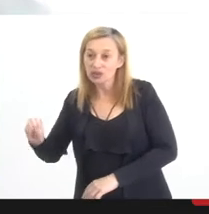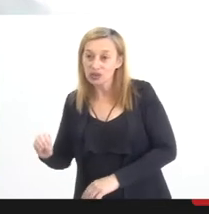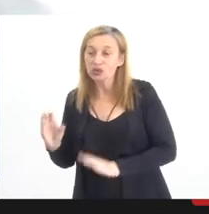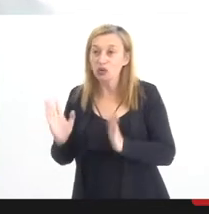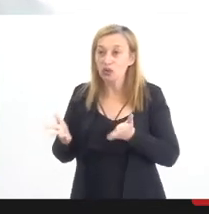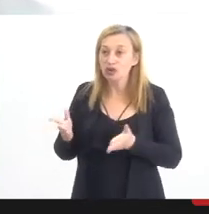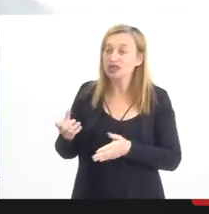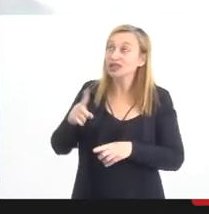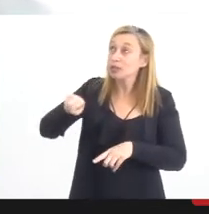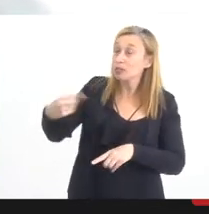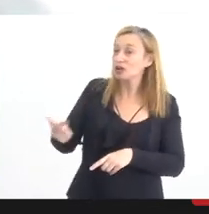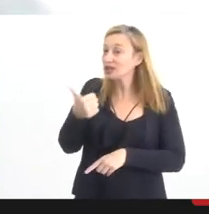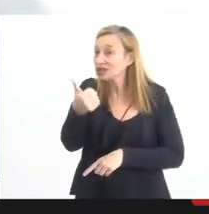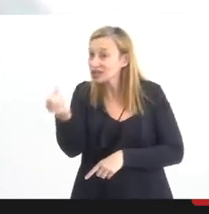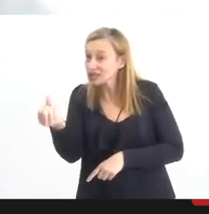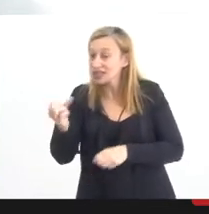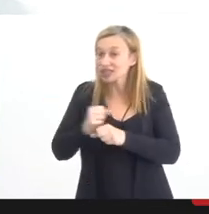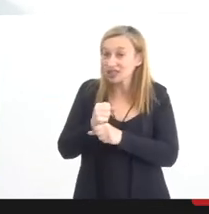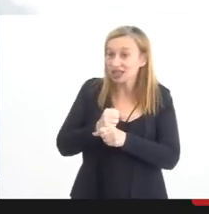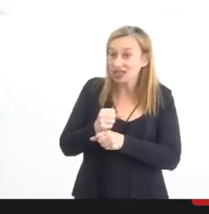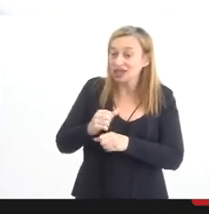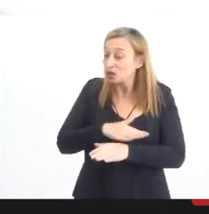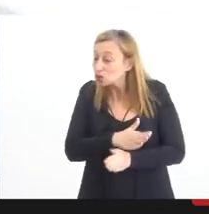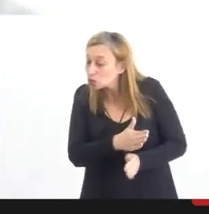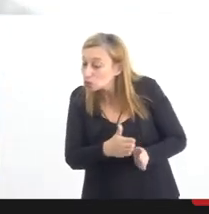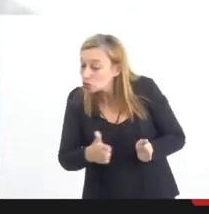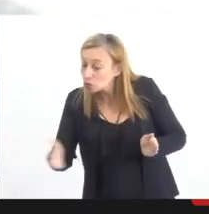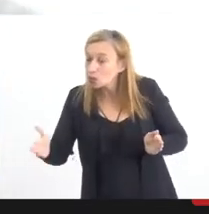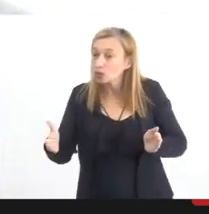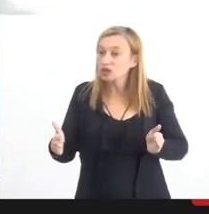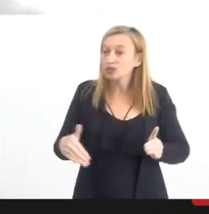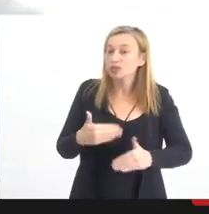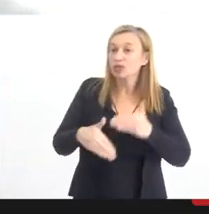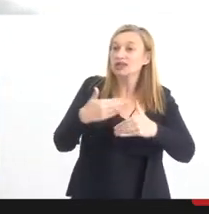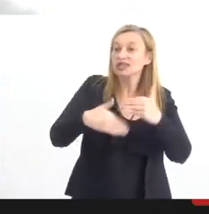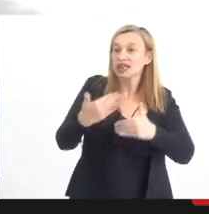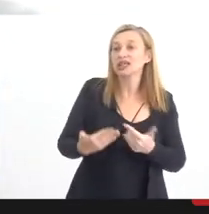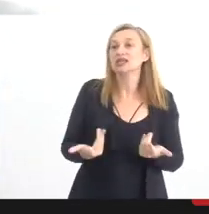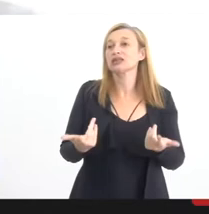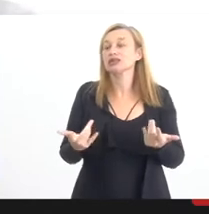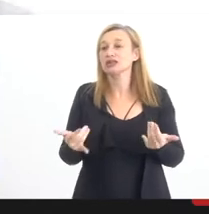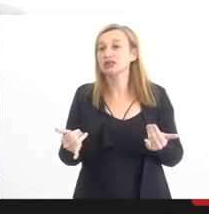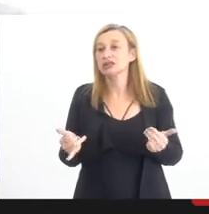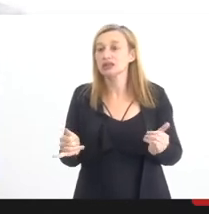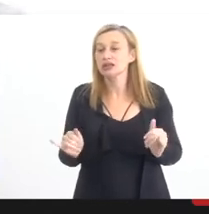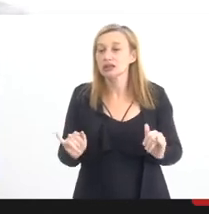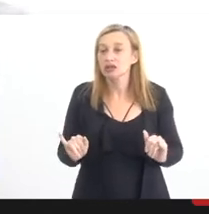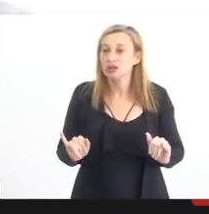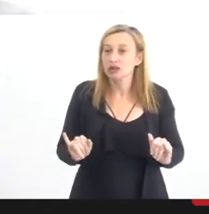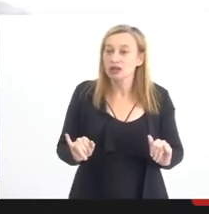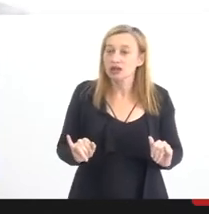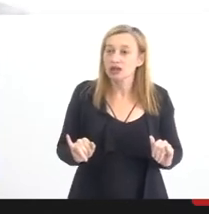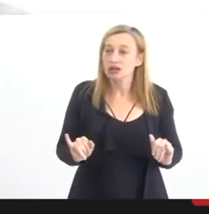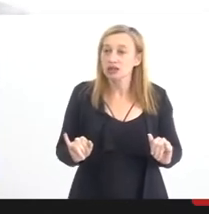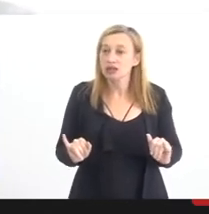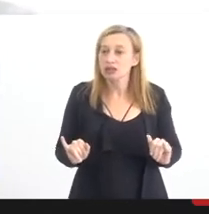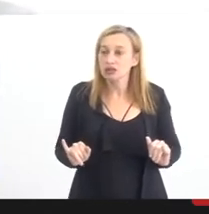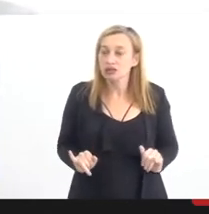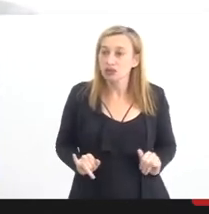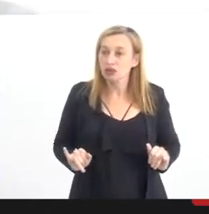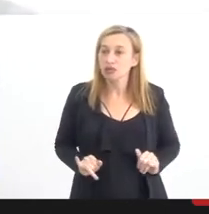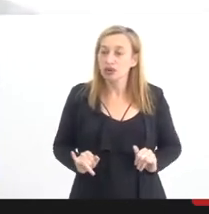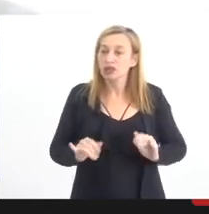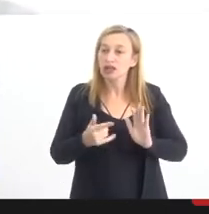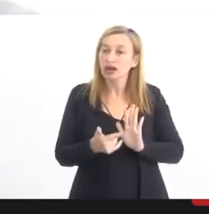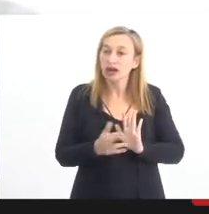depois de 16 anos, passa por todo esse sufoco, essa situação apresentada aí pelo